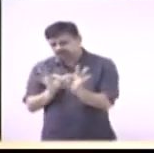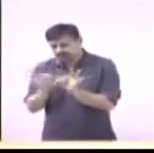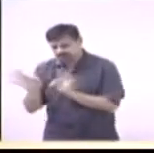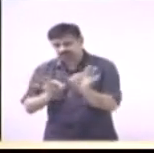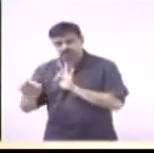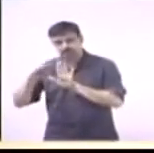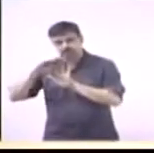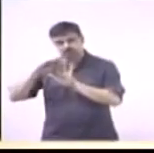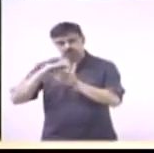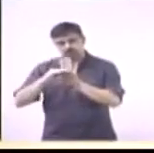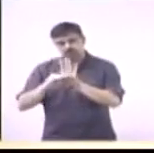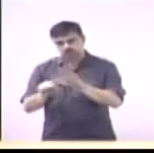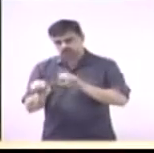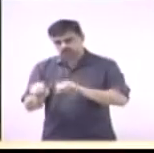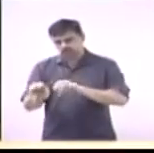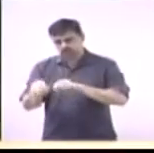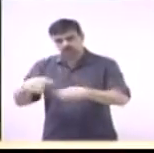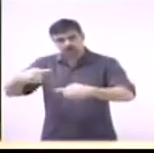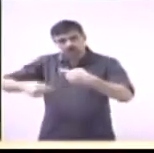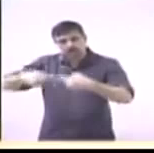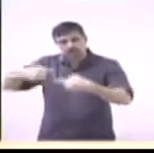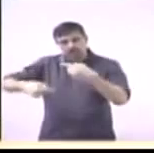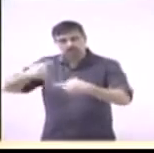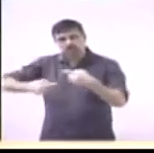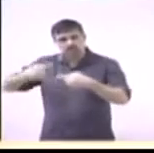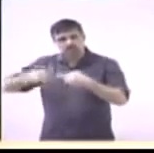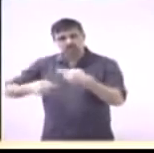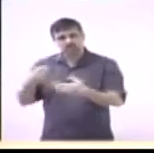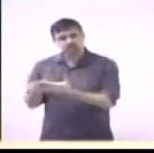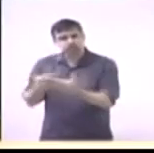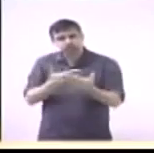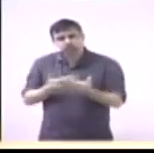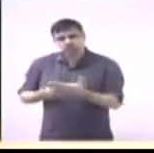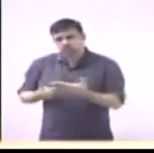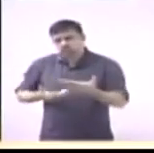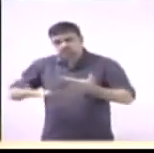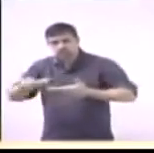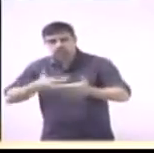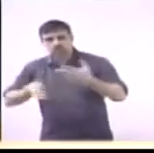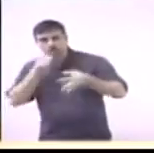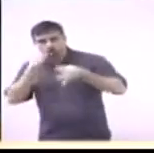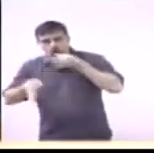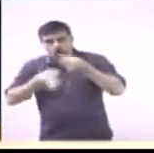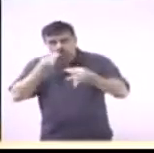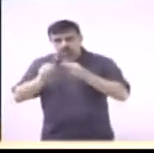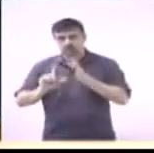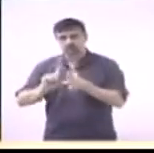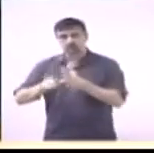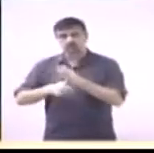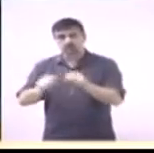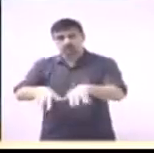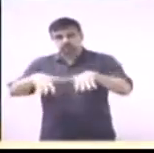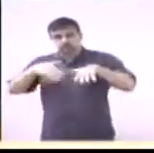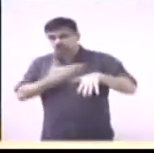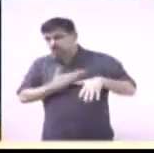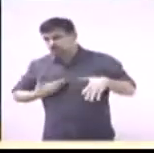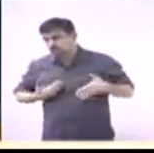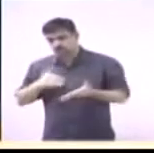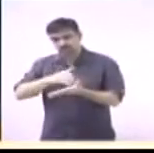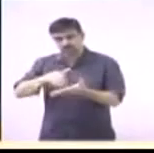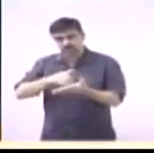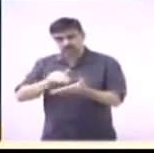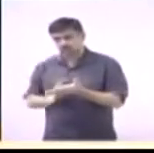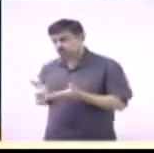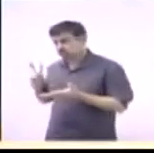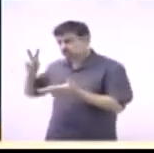para o plano de educação, discutindo amplamente, ouvindo. Mesmo depois das audiências públicas, a secretária se